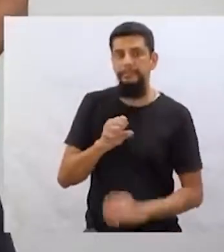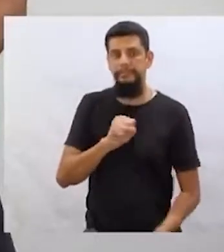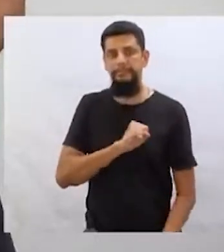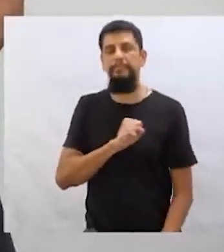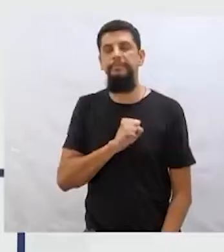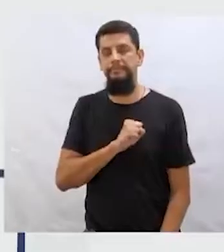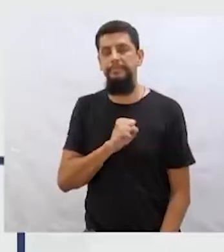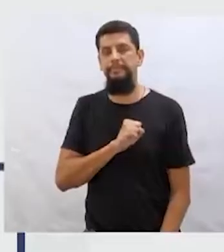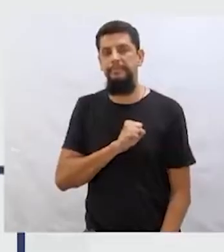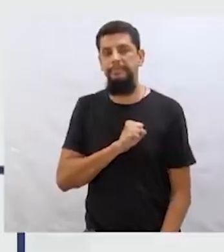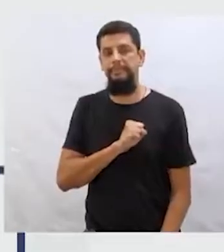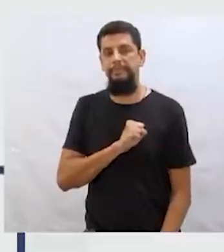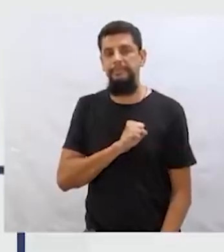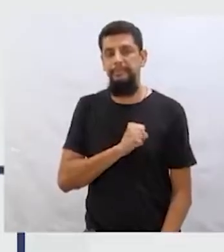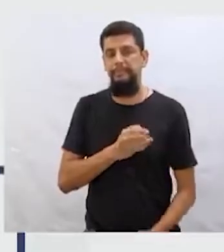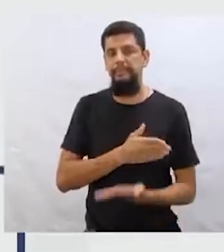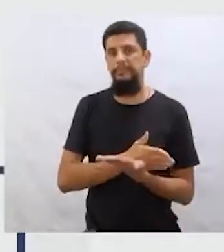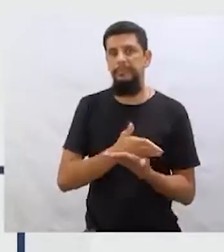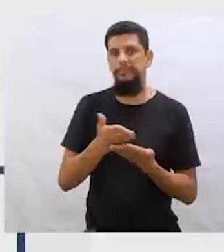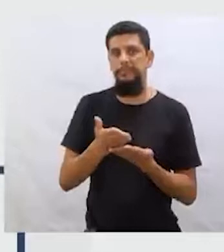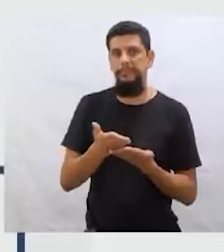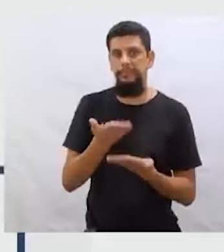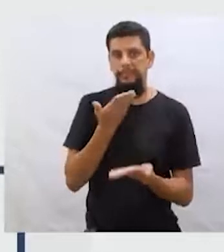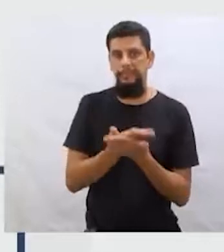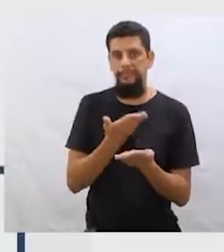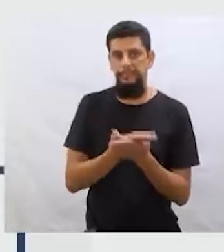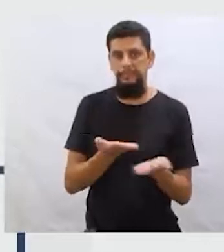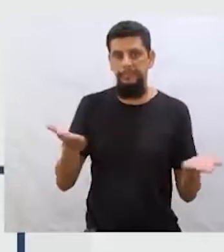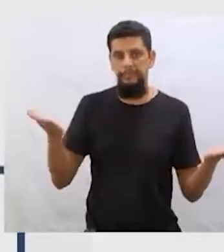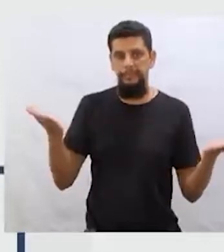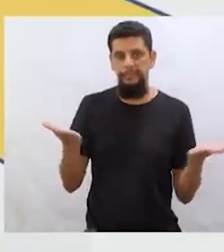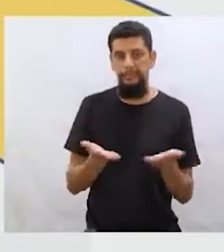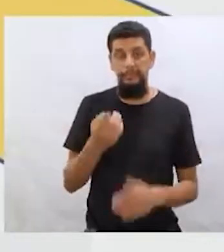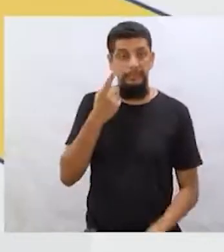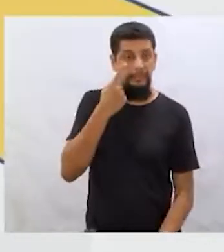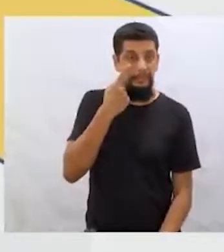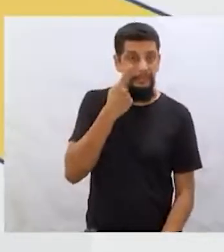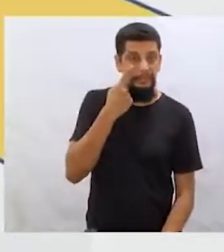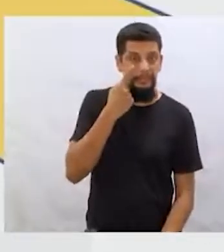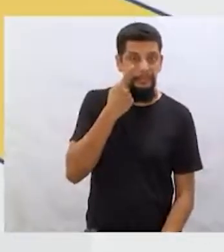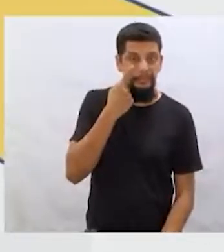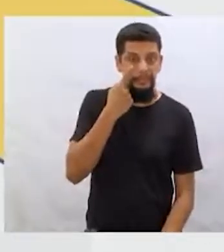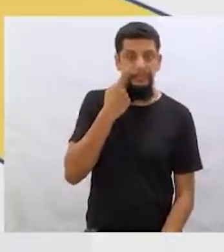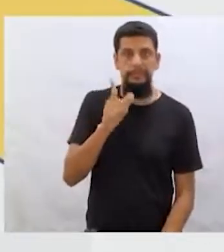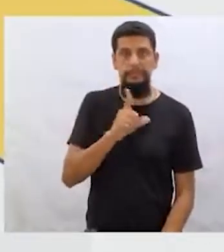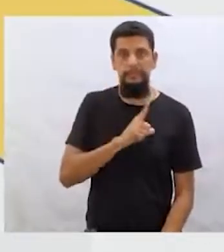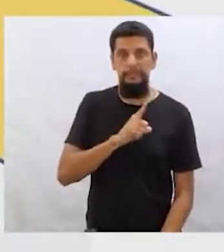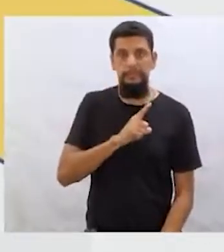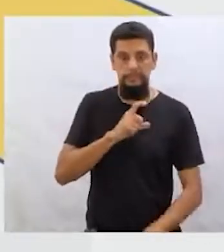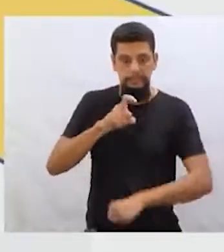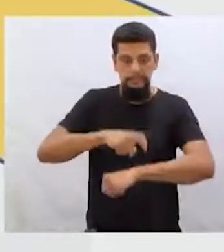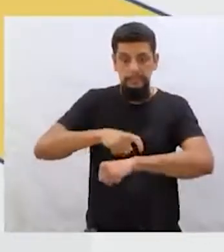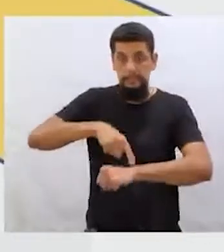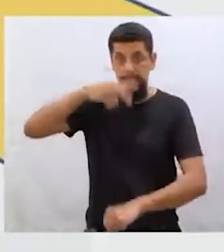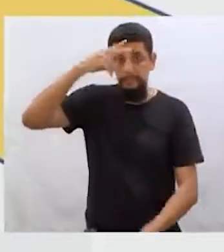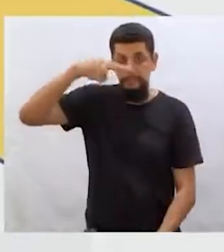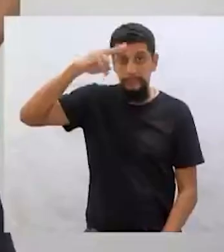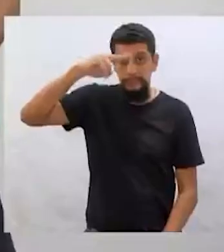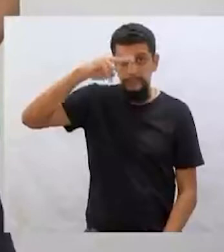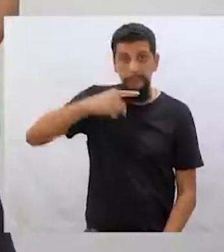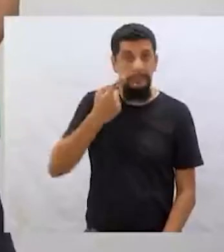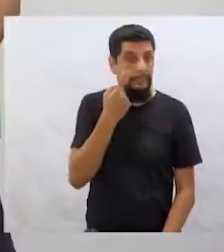Os números. E para iniciarmos a nossa aula de hoje, olha só, nós temos a hora da